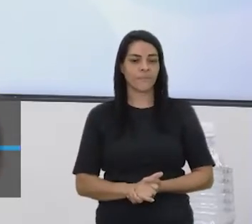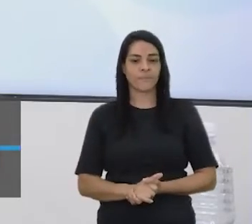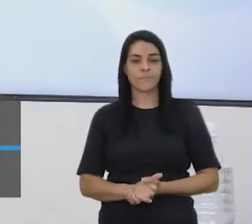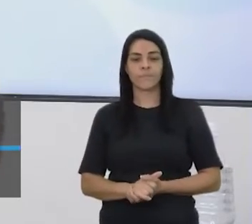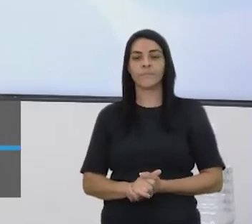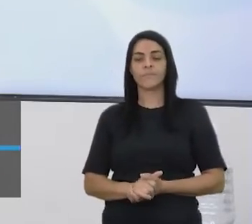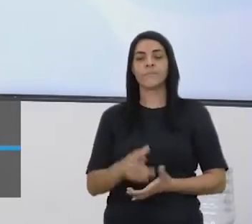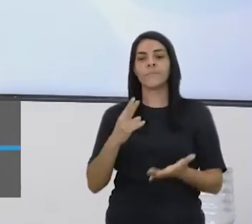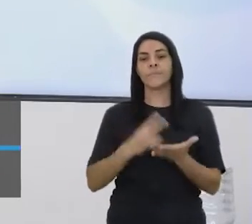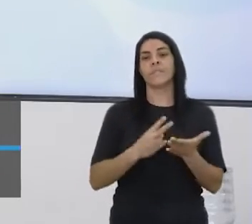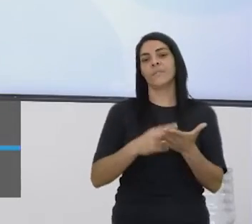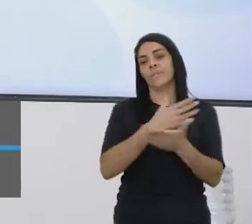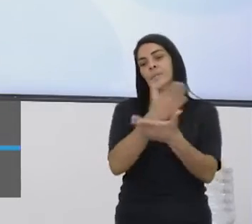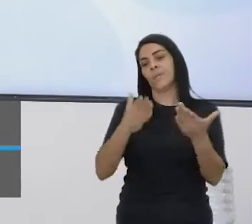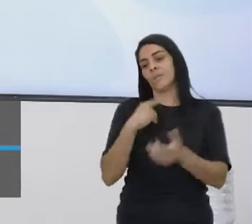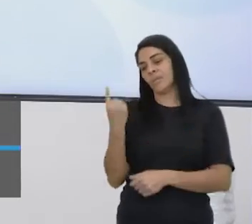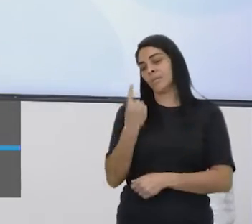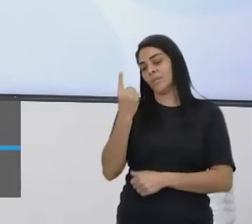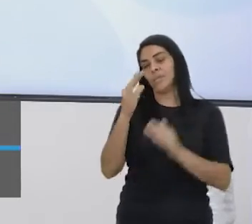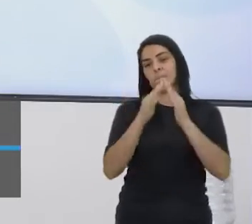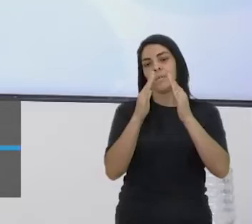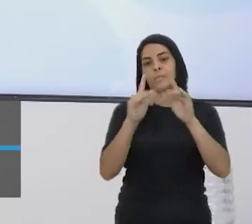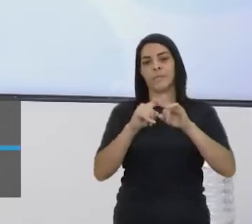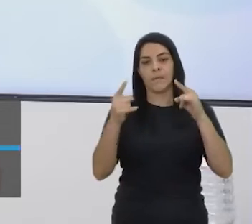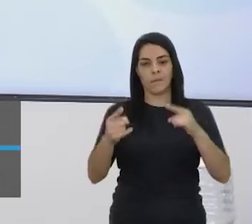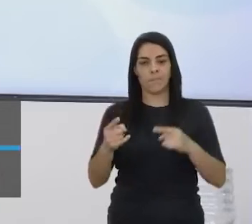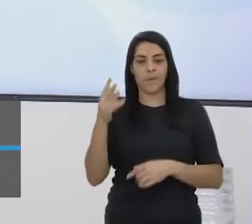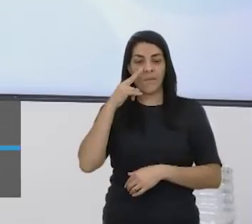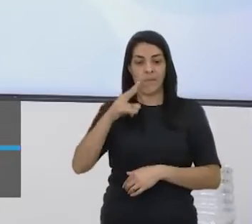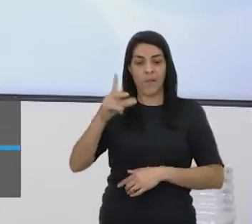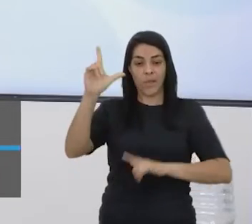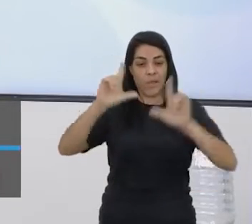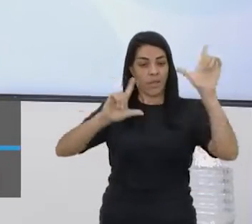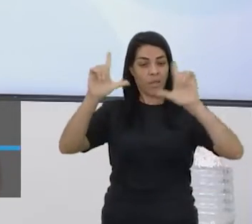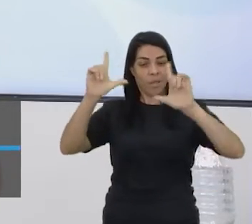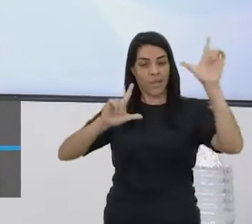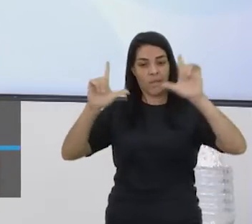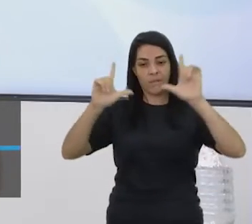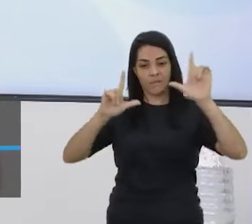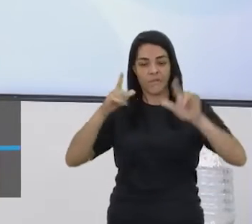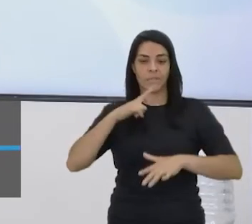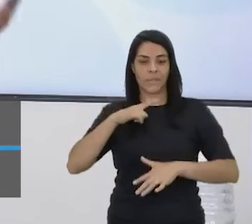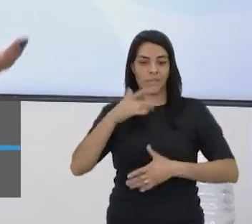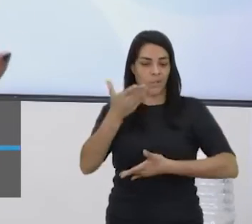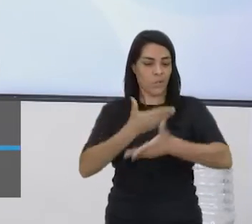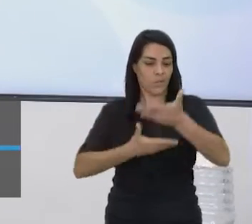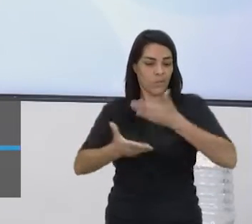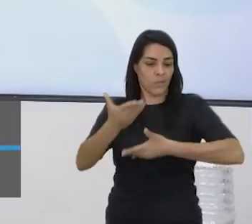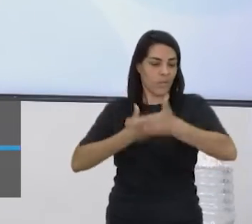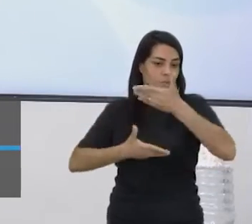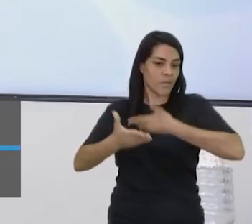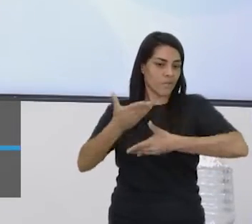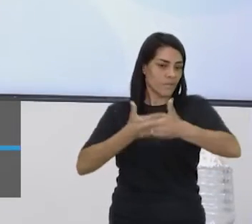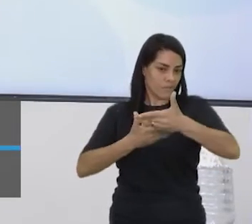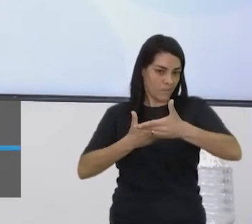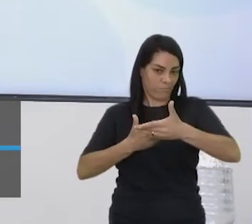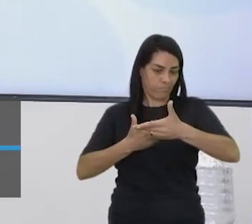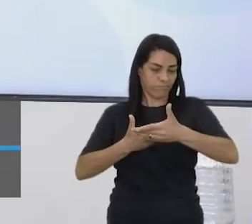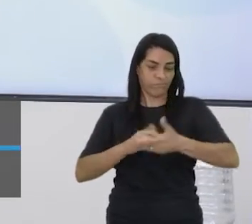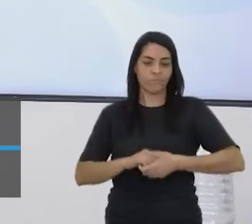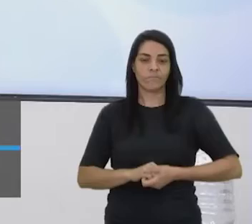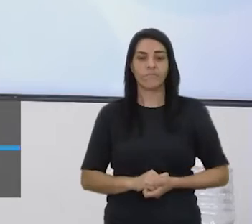quando a gente está sozinho em casa mas a gente tá assistindo a TV a gente tá tendo uma interação vamos dizer indireta acontecendo